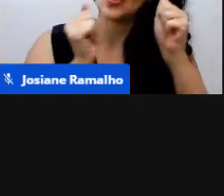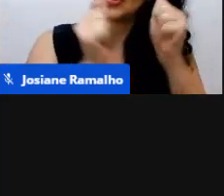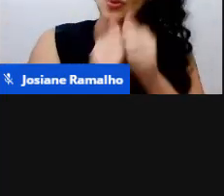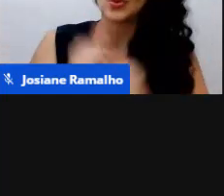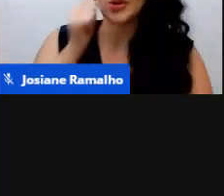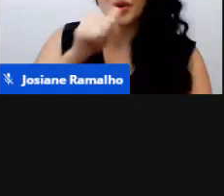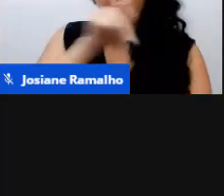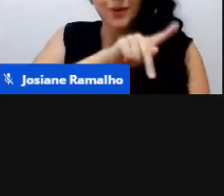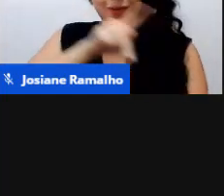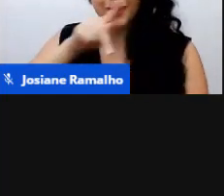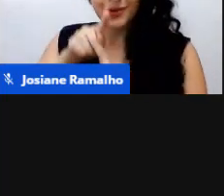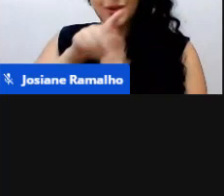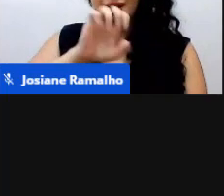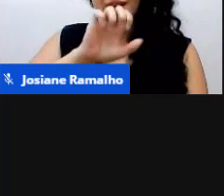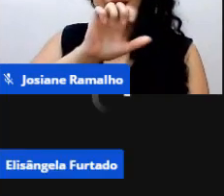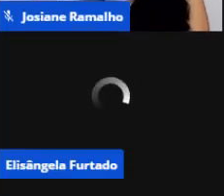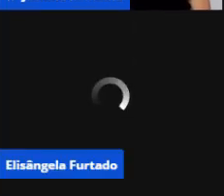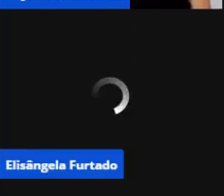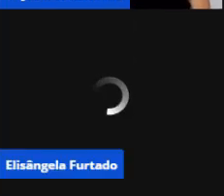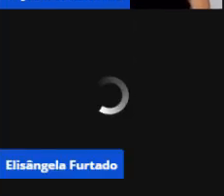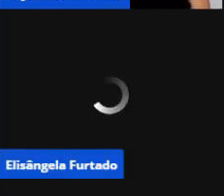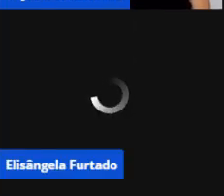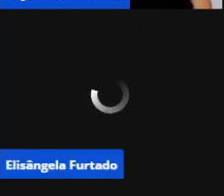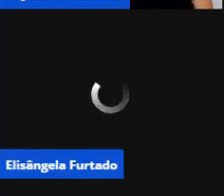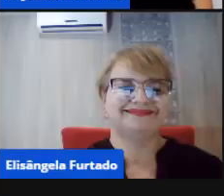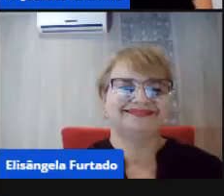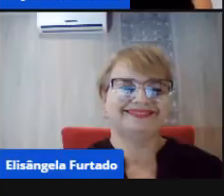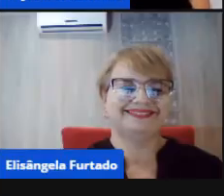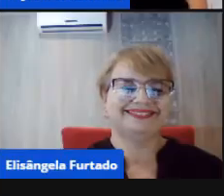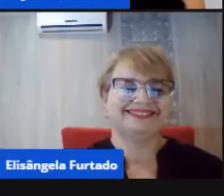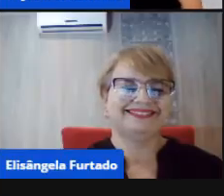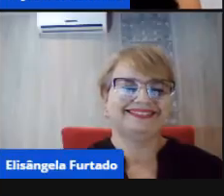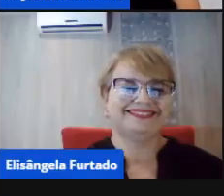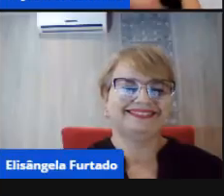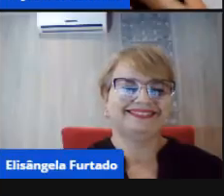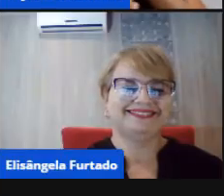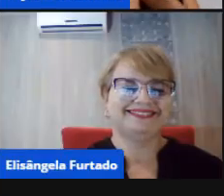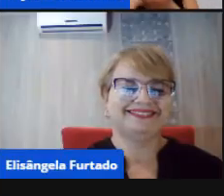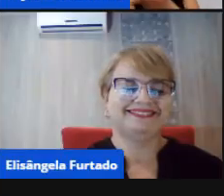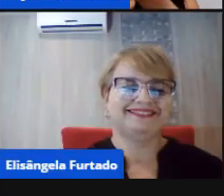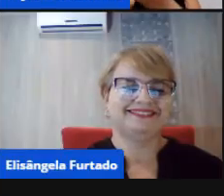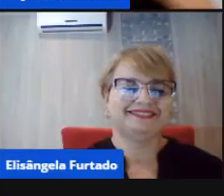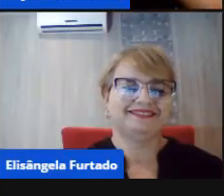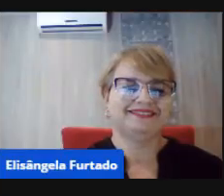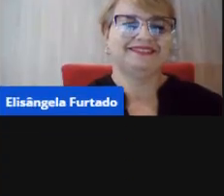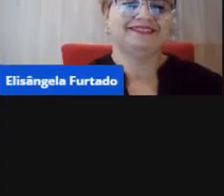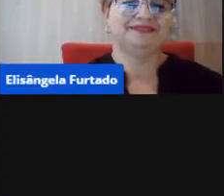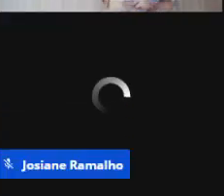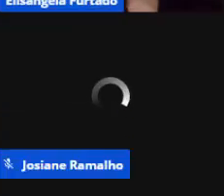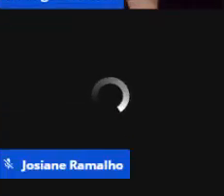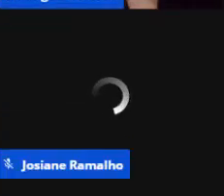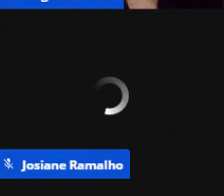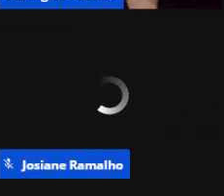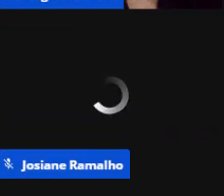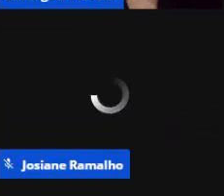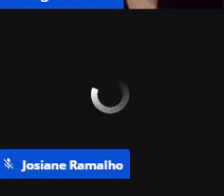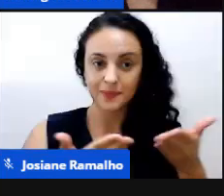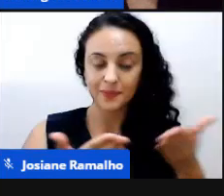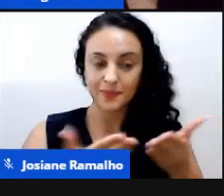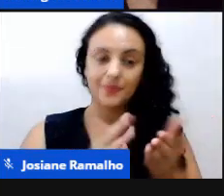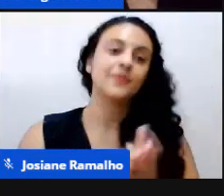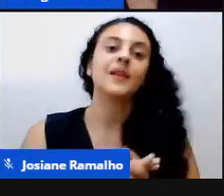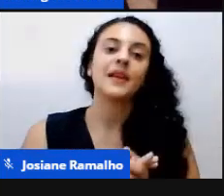professora Elisângela, tá? Para trazer um pouquinho desse trabalho para vocês, trazer o aconchego para que vocês